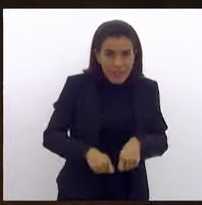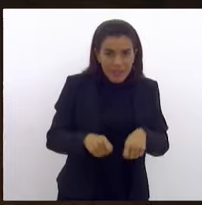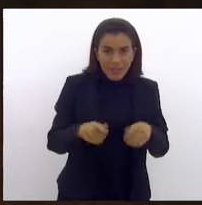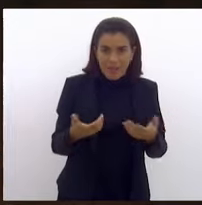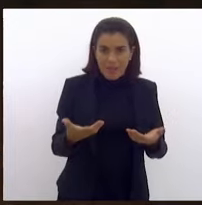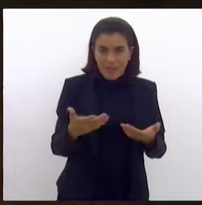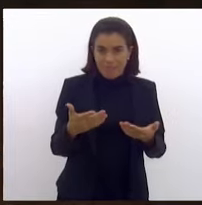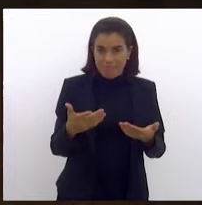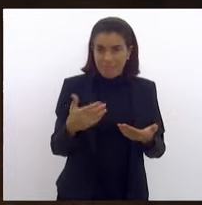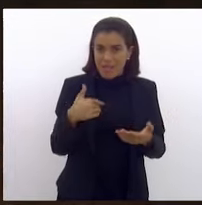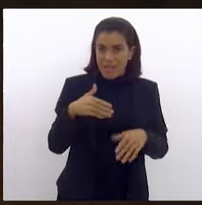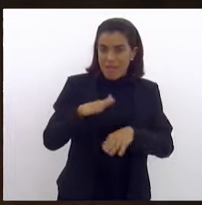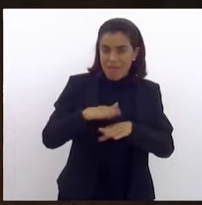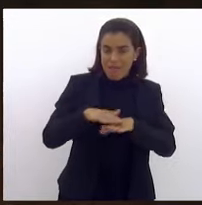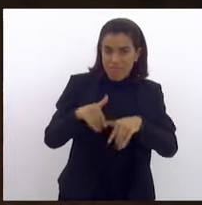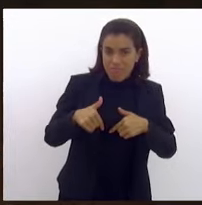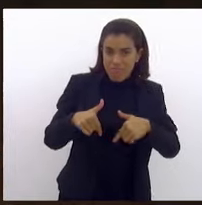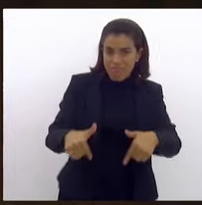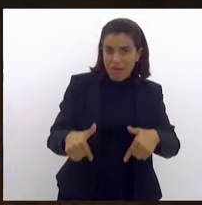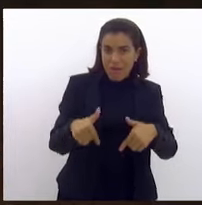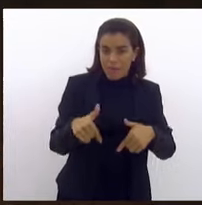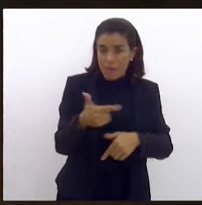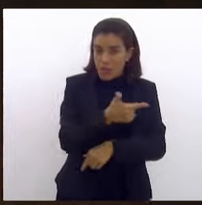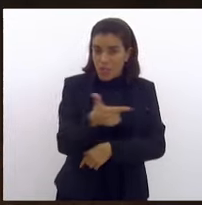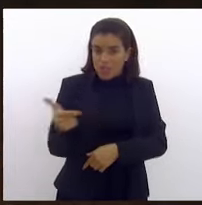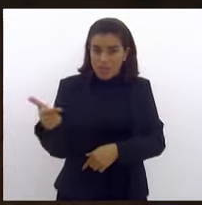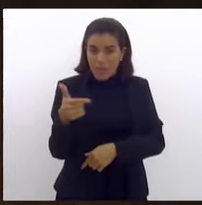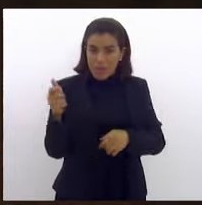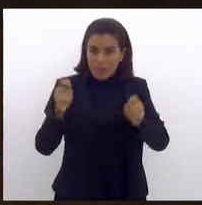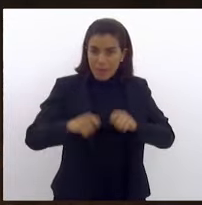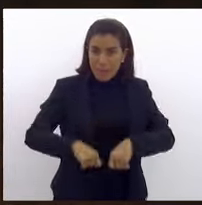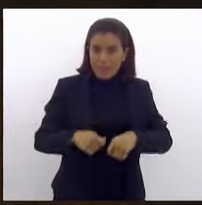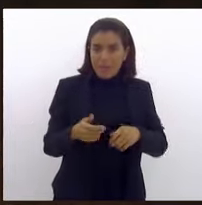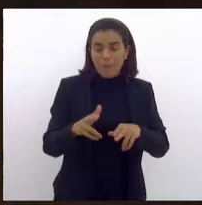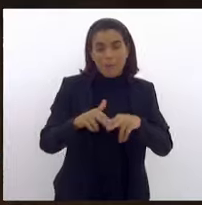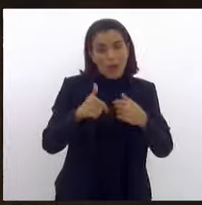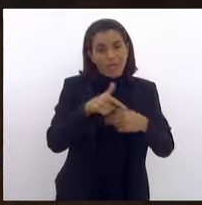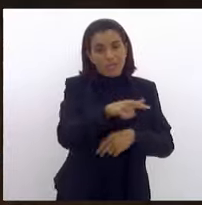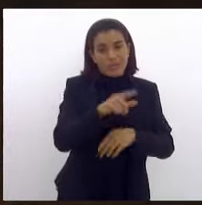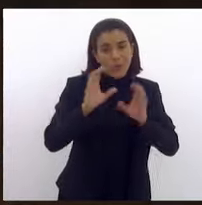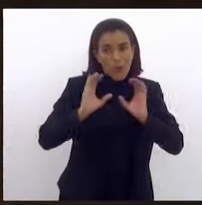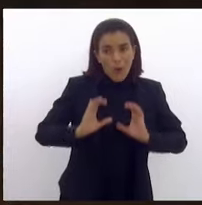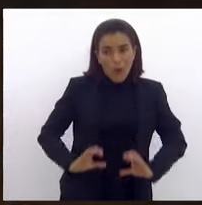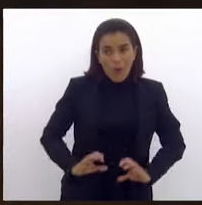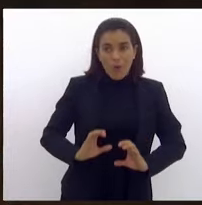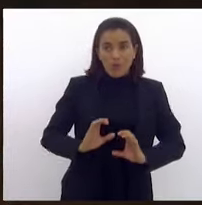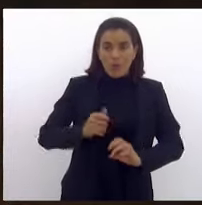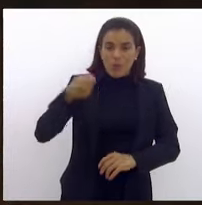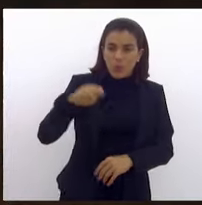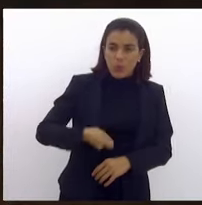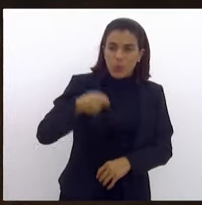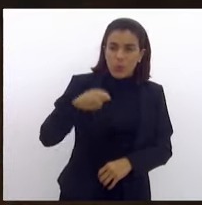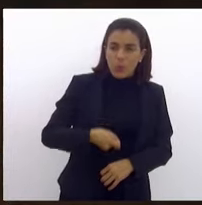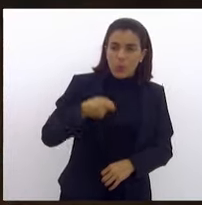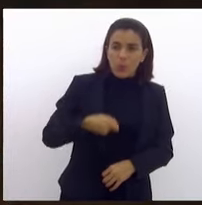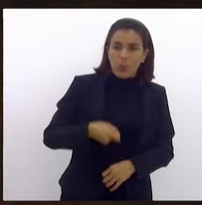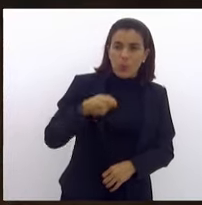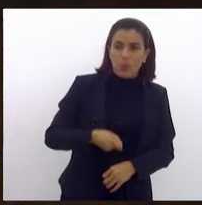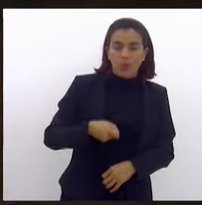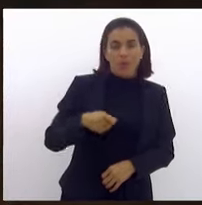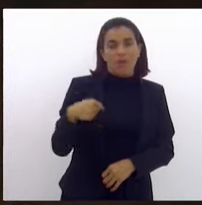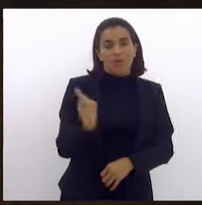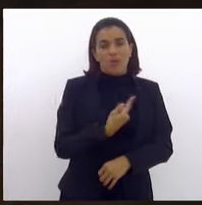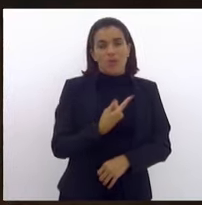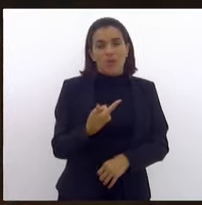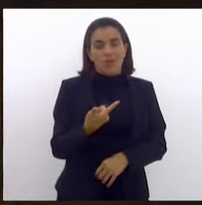de autogerirmos. Nós não temos a capacidade, e é por conta desse comportamento cada vez mais aviltando o parlamento, é que nós